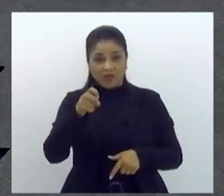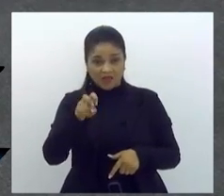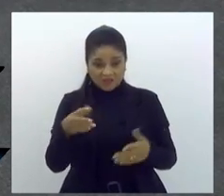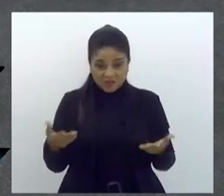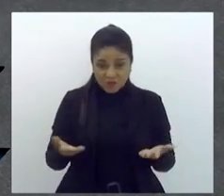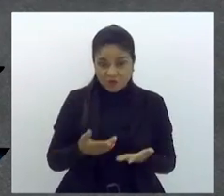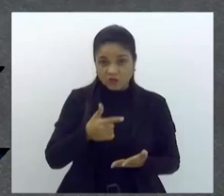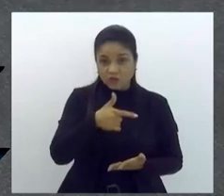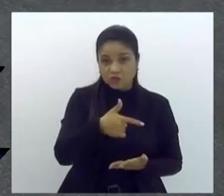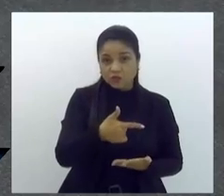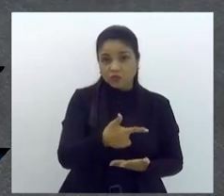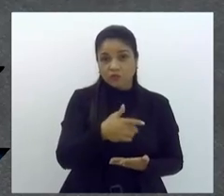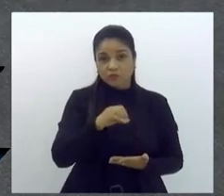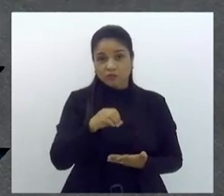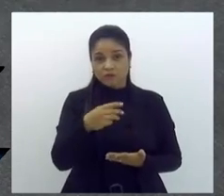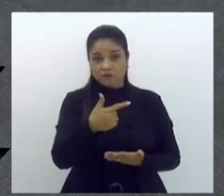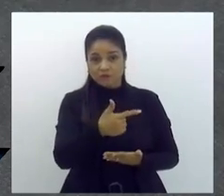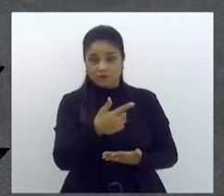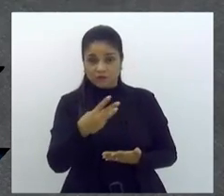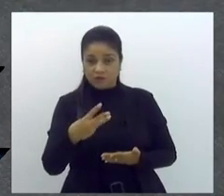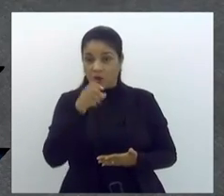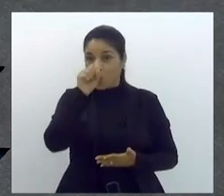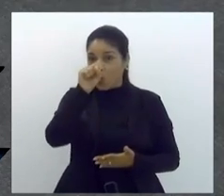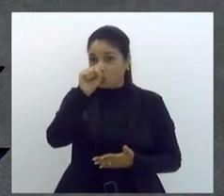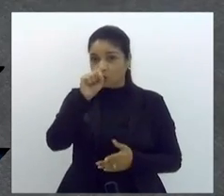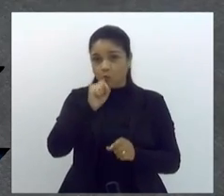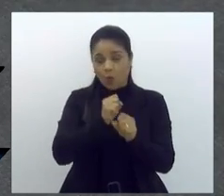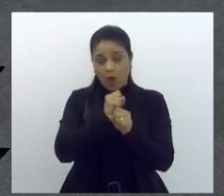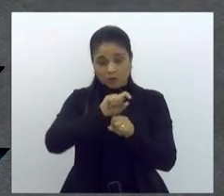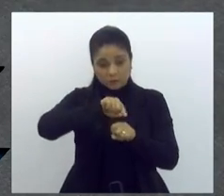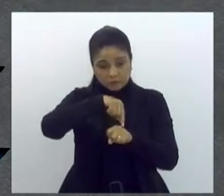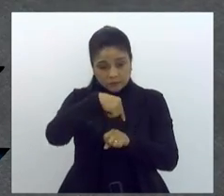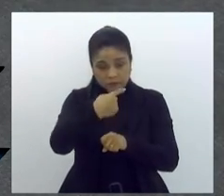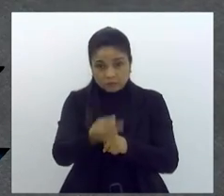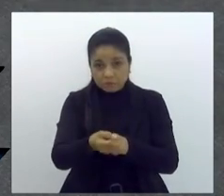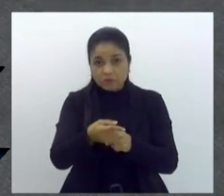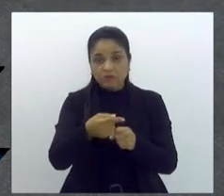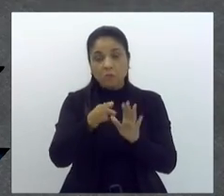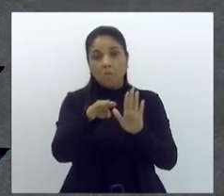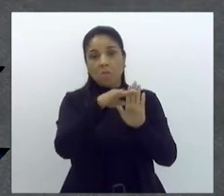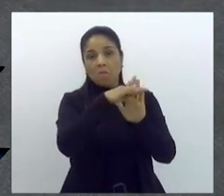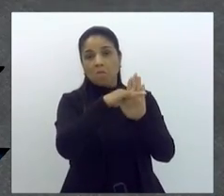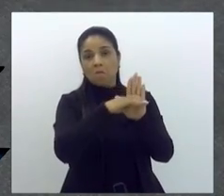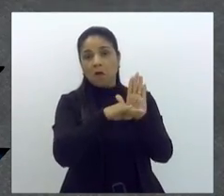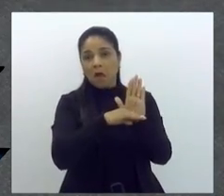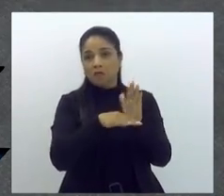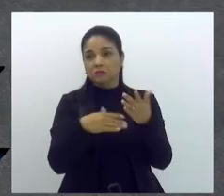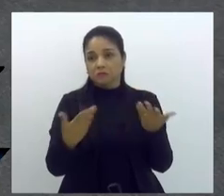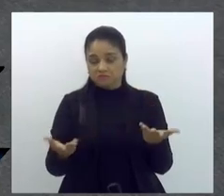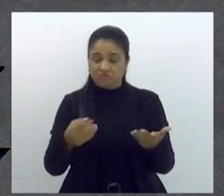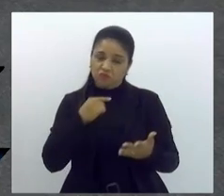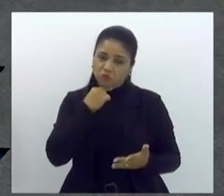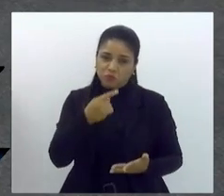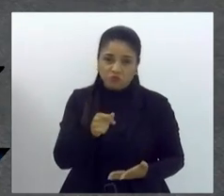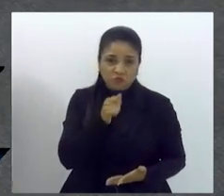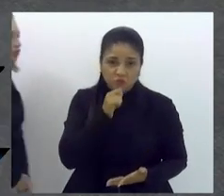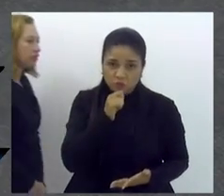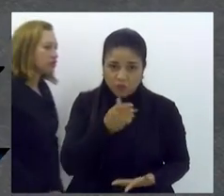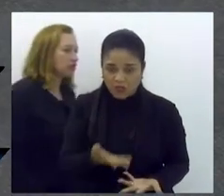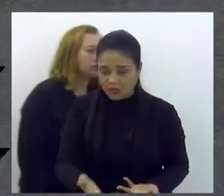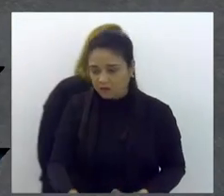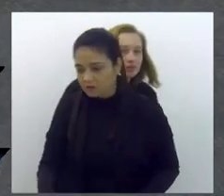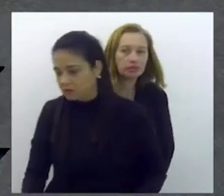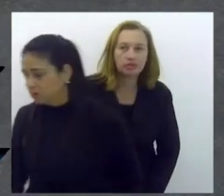2026 23 8 anos depois trazemos a pauta é primeiro acho que não há dúvida quanto